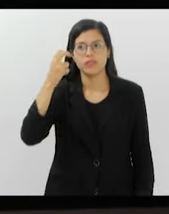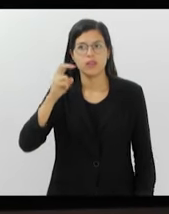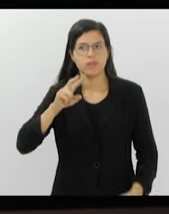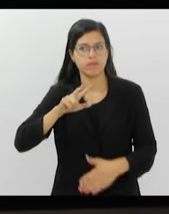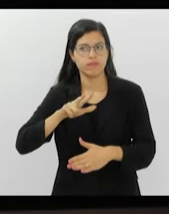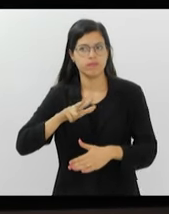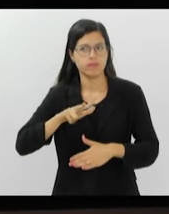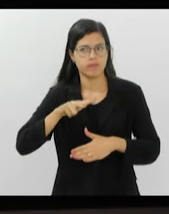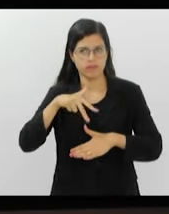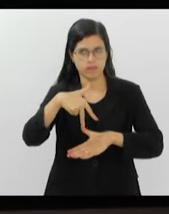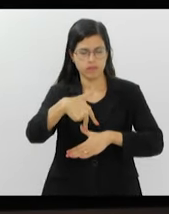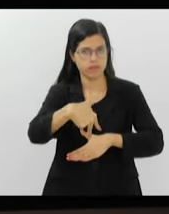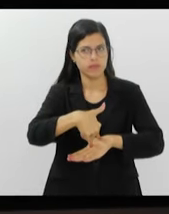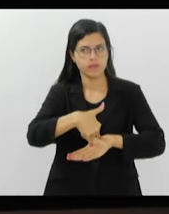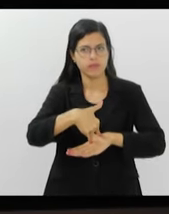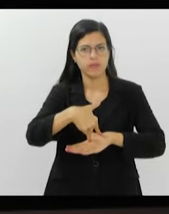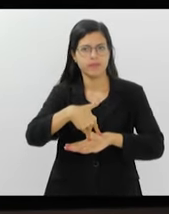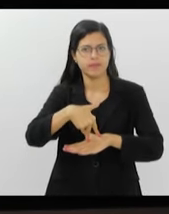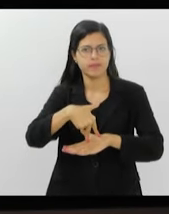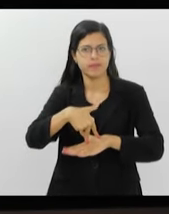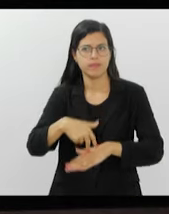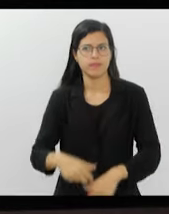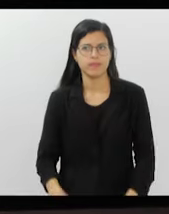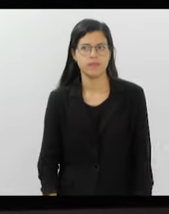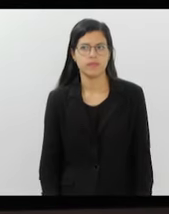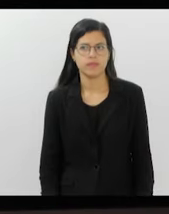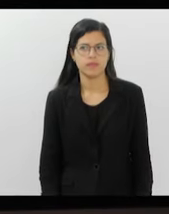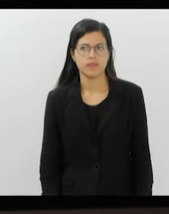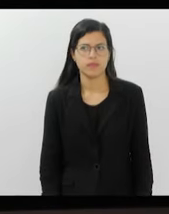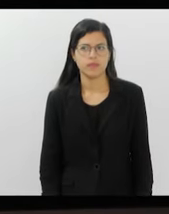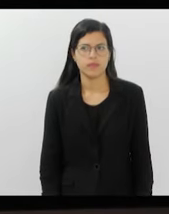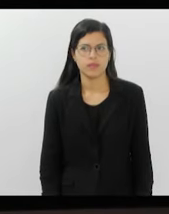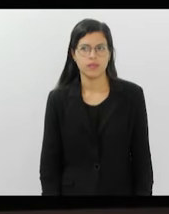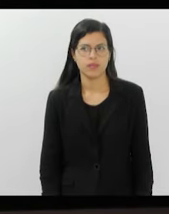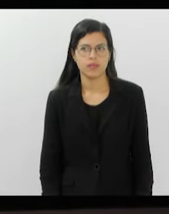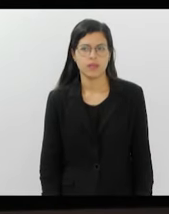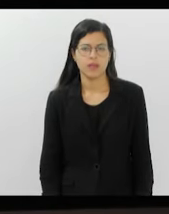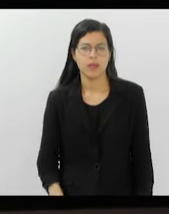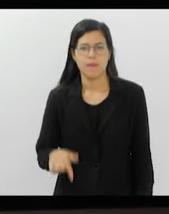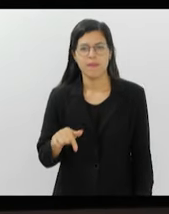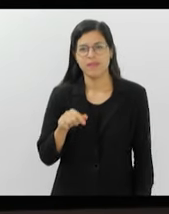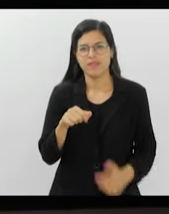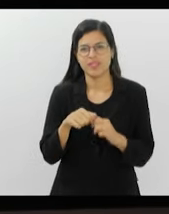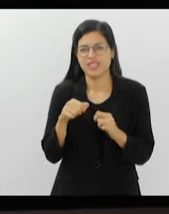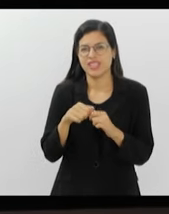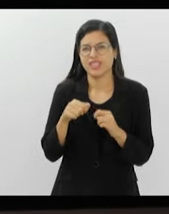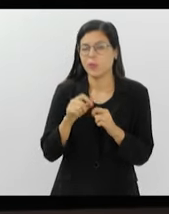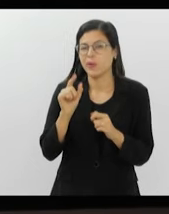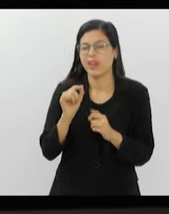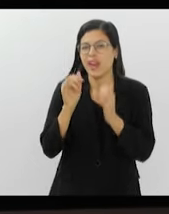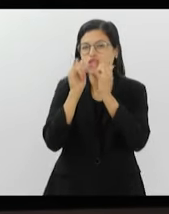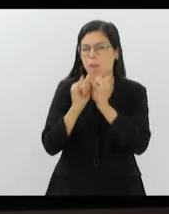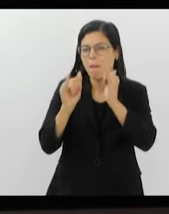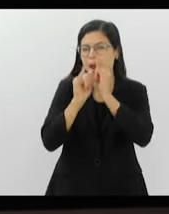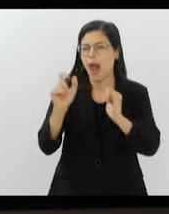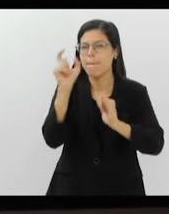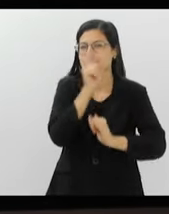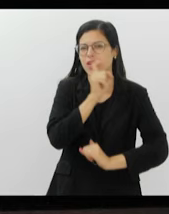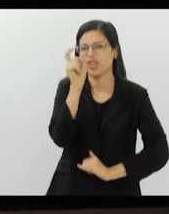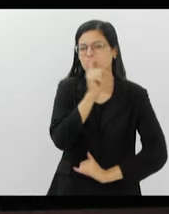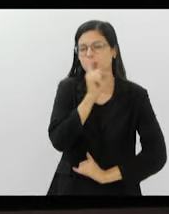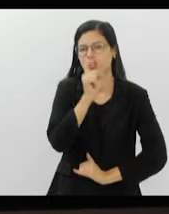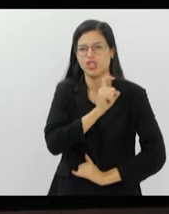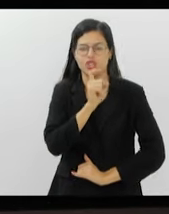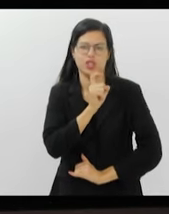para cá para fazer proselitismo político e fake News porque é assim que eles sobrevivem